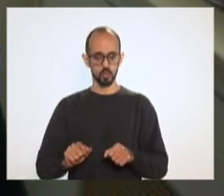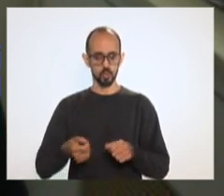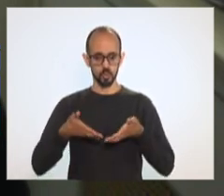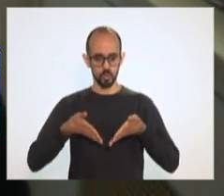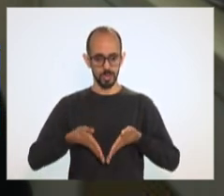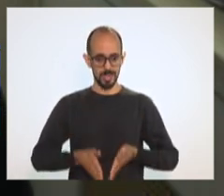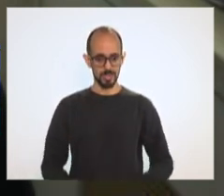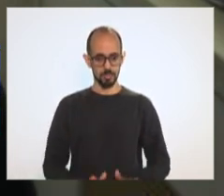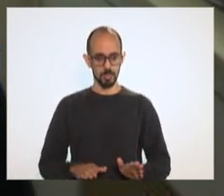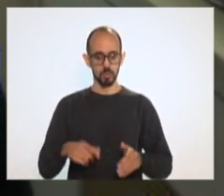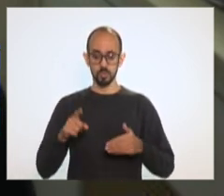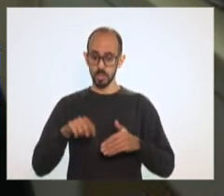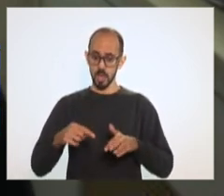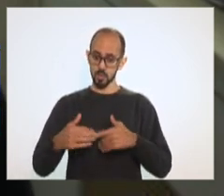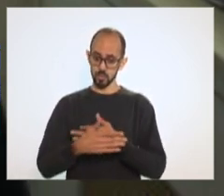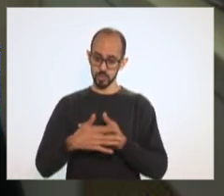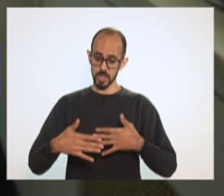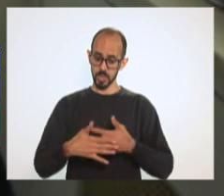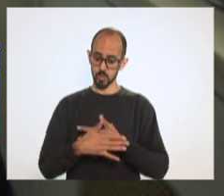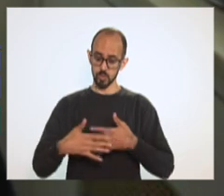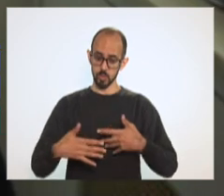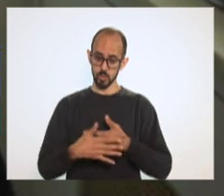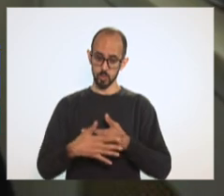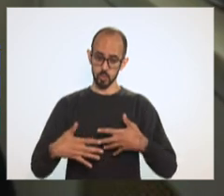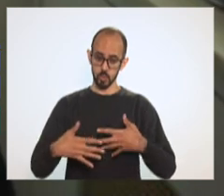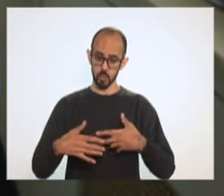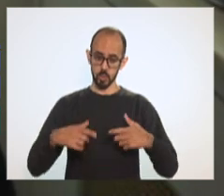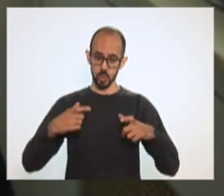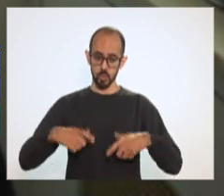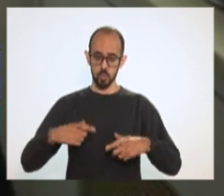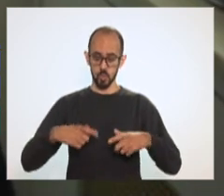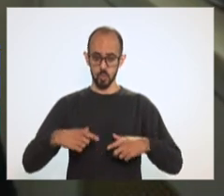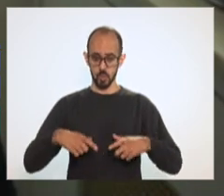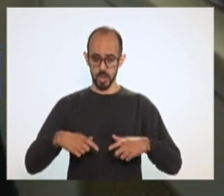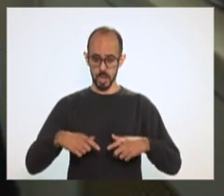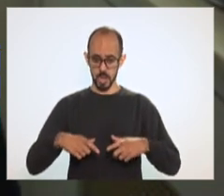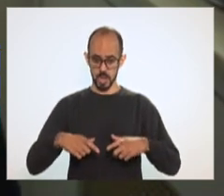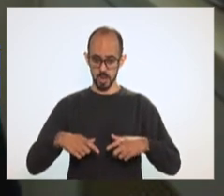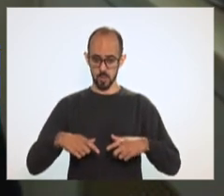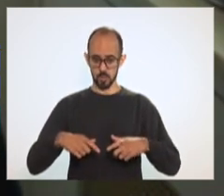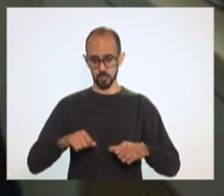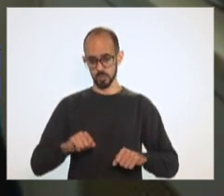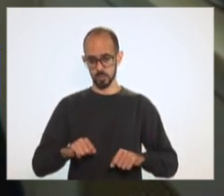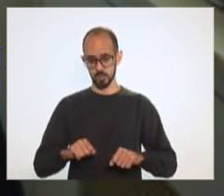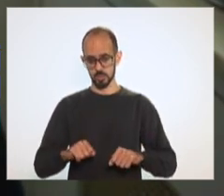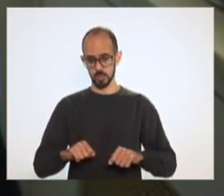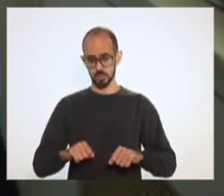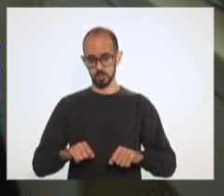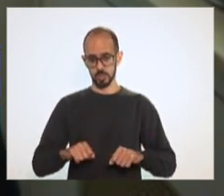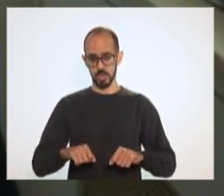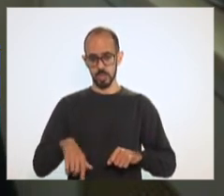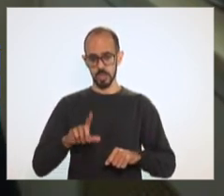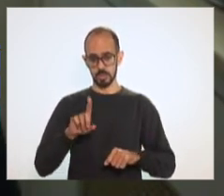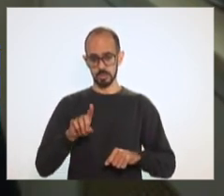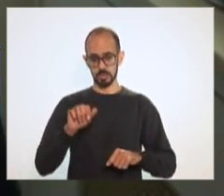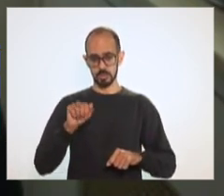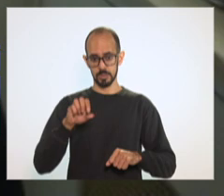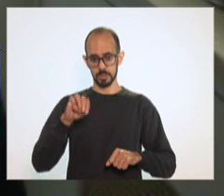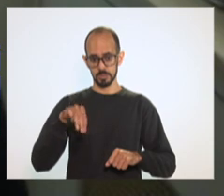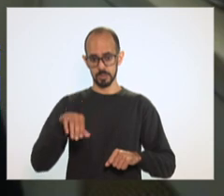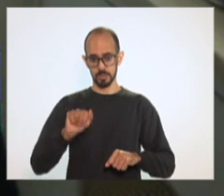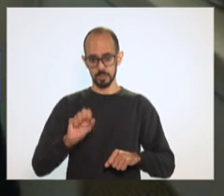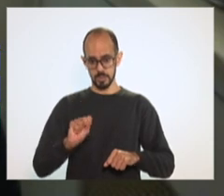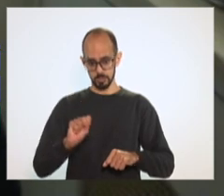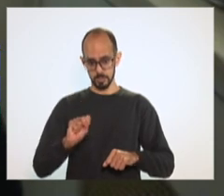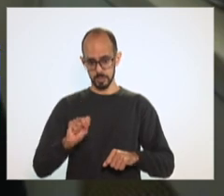centro da cidade onde as damas damas é o que resta do que foi construído chama-se